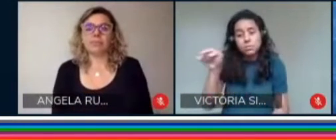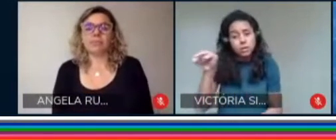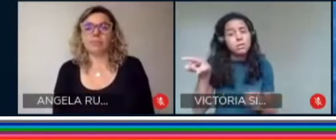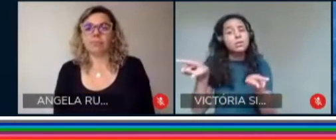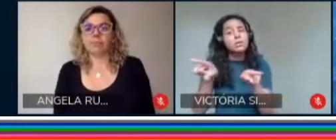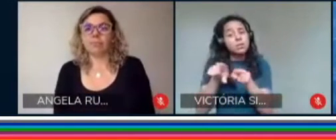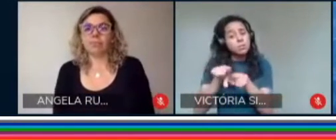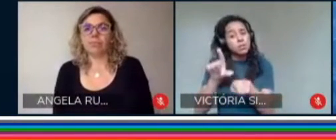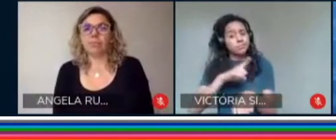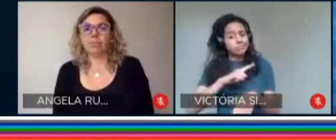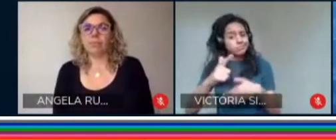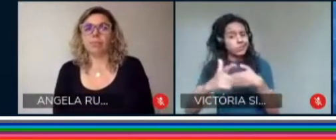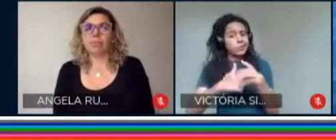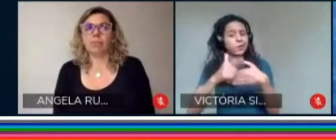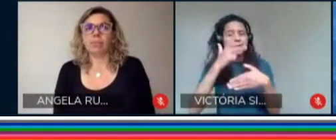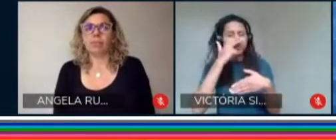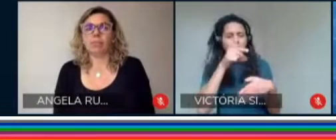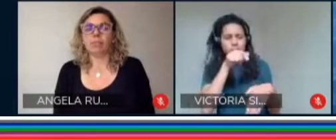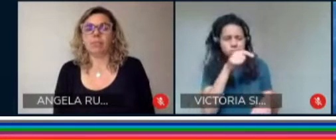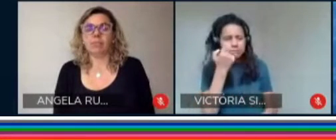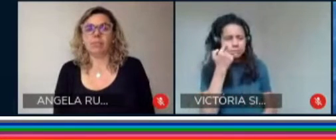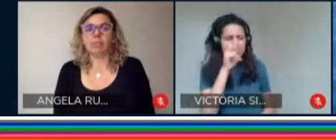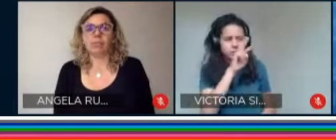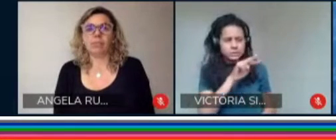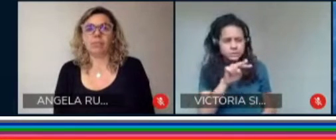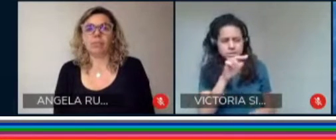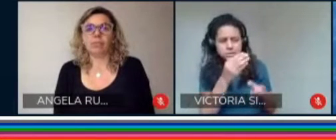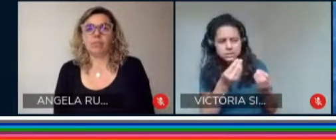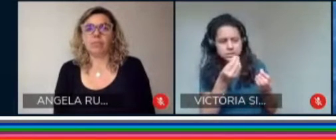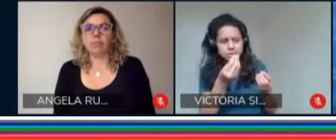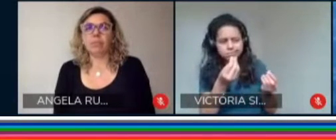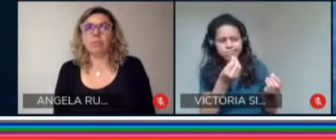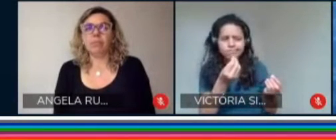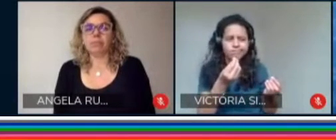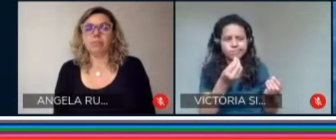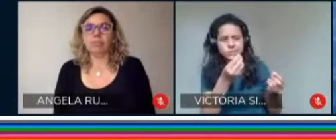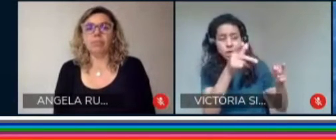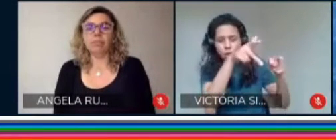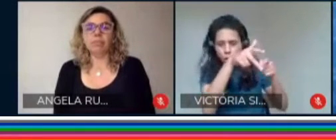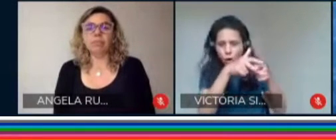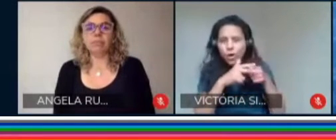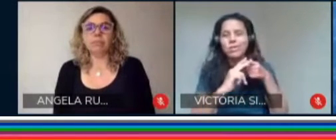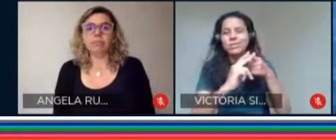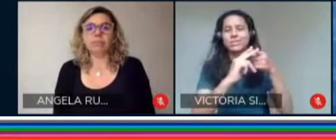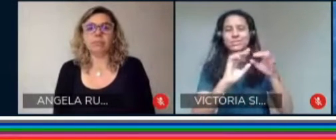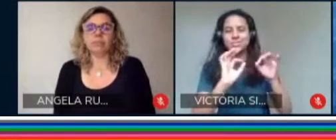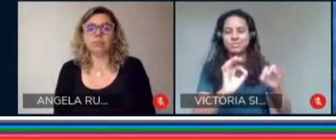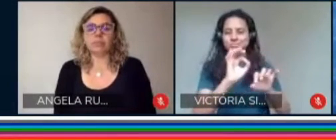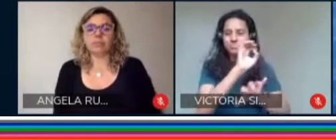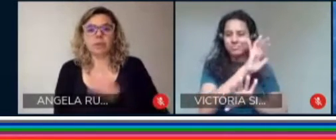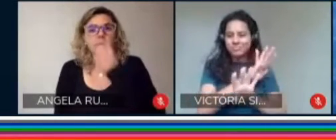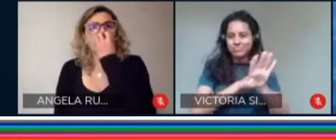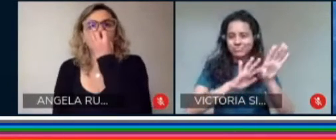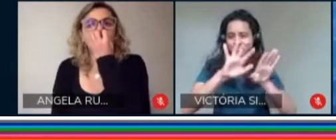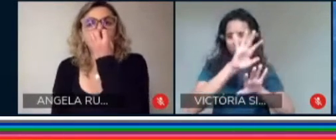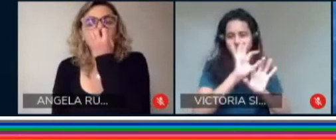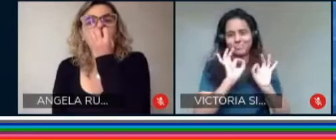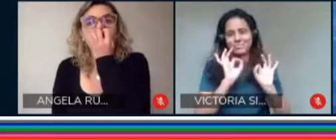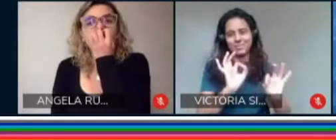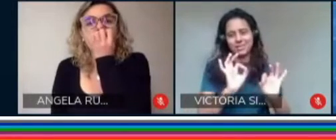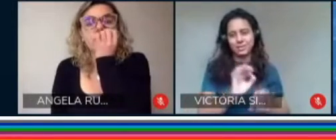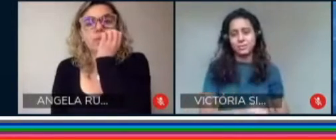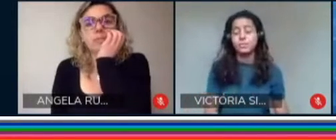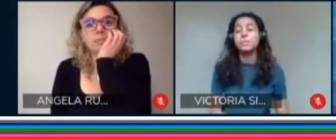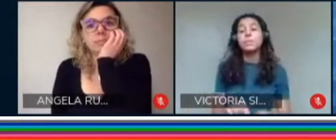assim, quando percebe que existe alguma coisa que está um pouco nebulosa, equivocada, né? Inspirar, né? Porque ele pode enxergar